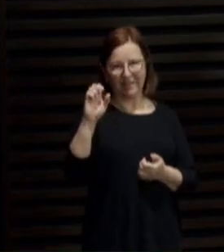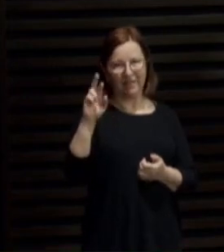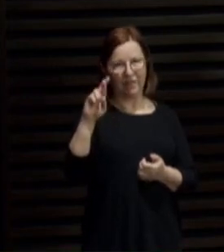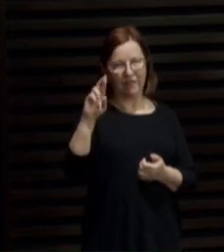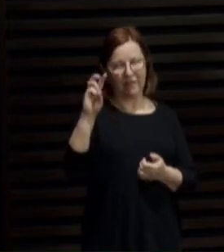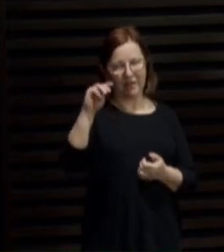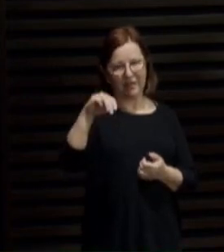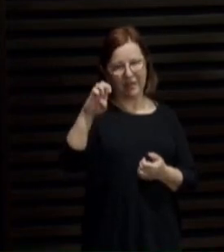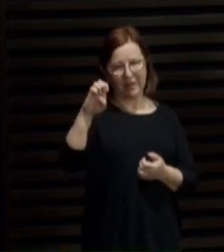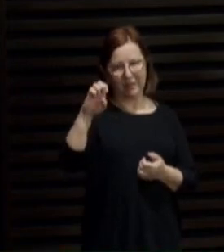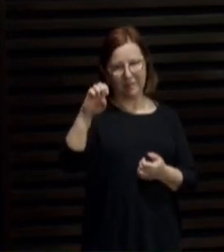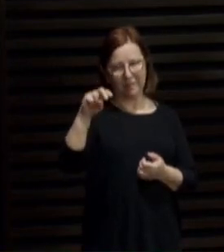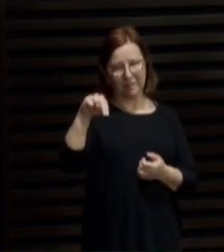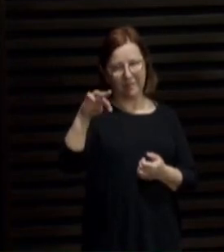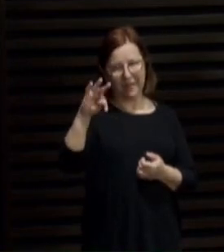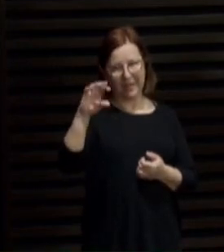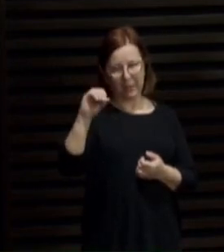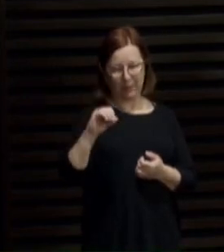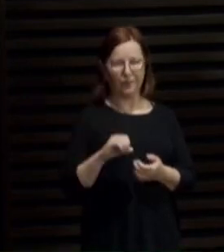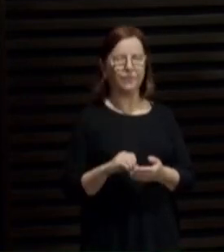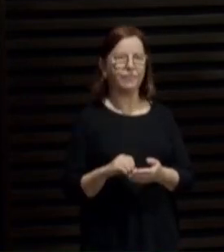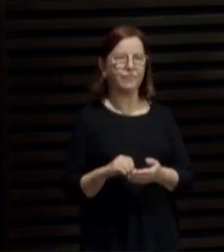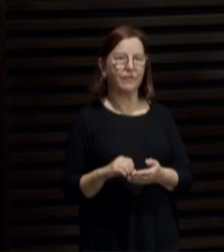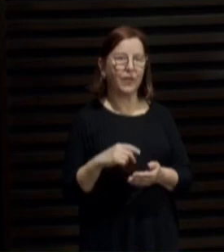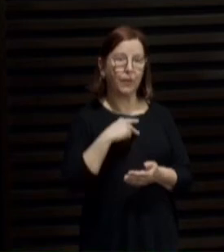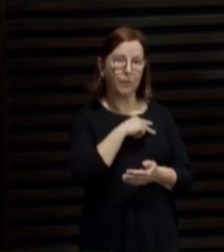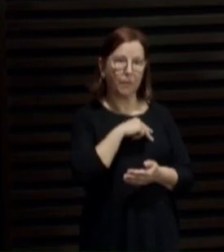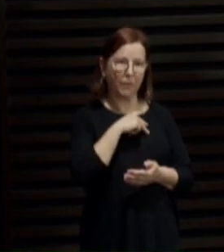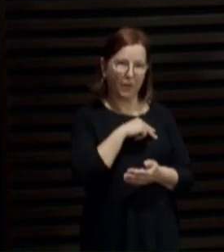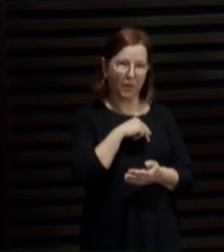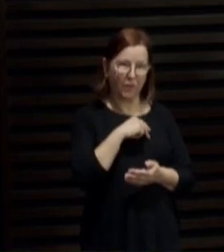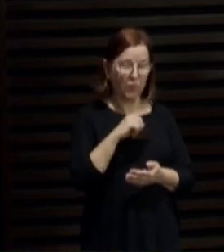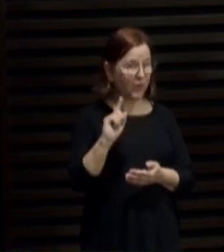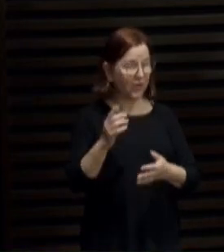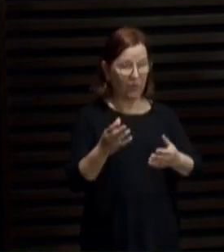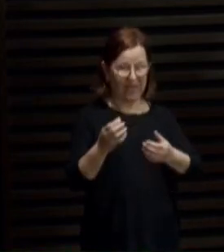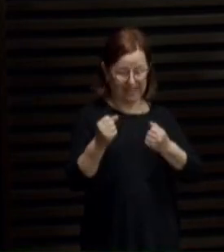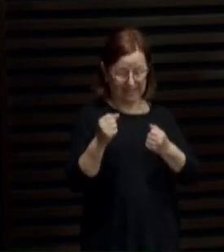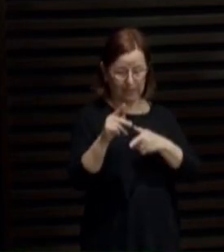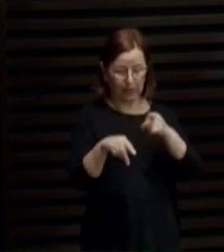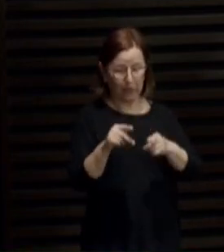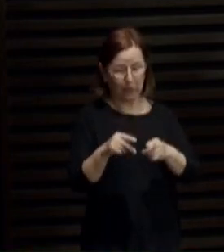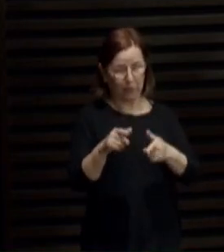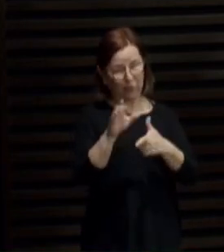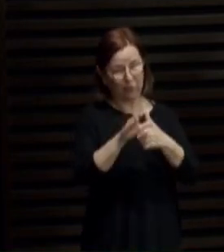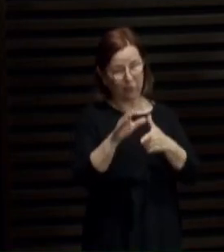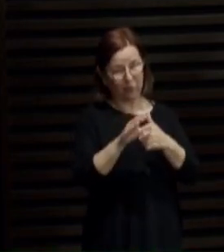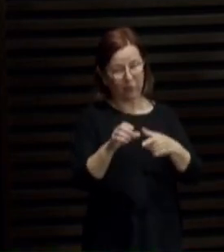Paulo reprova os coríntios aqui por sua vanglória ou